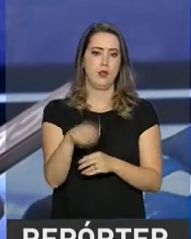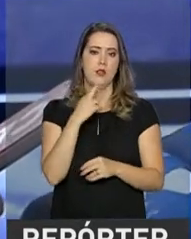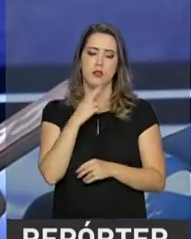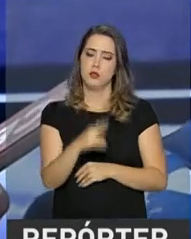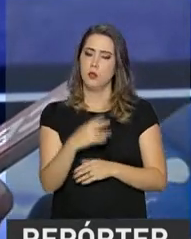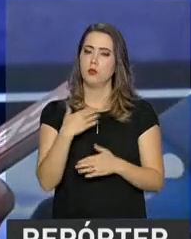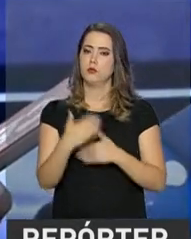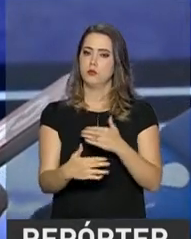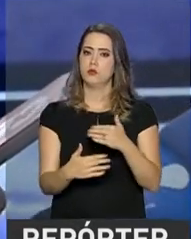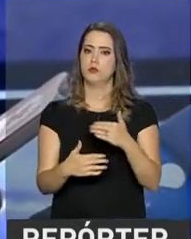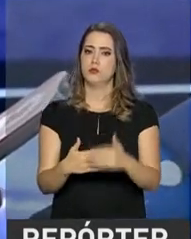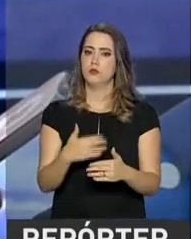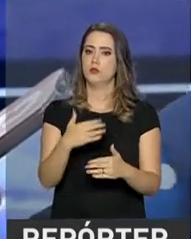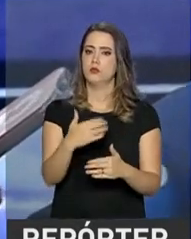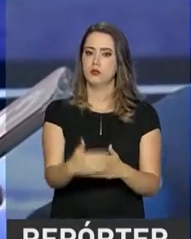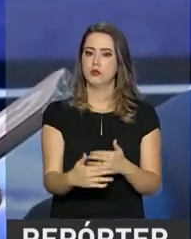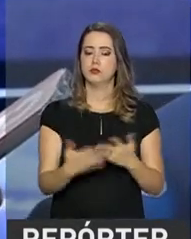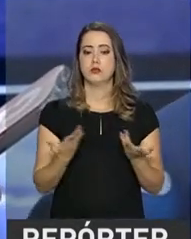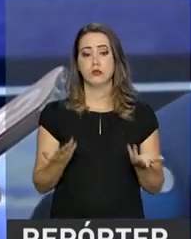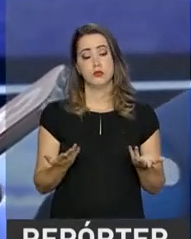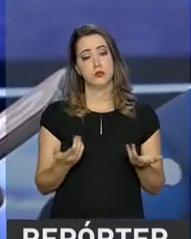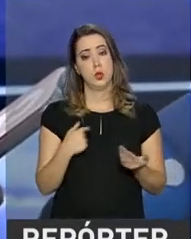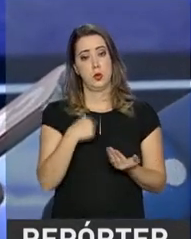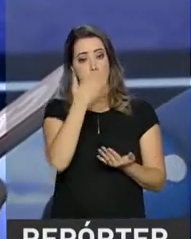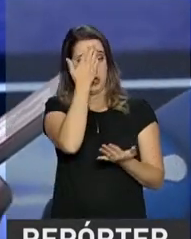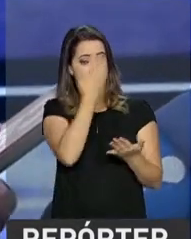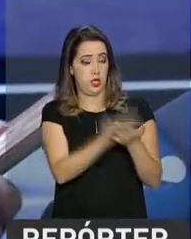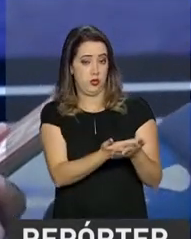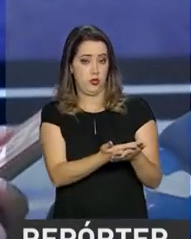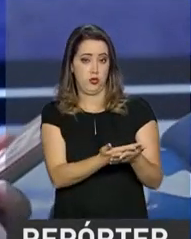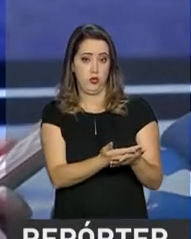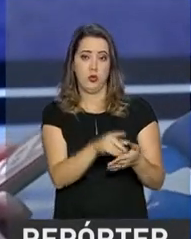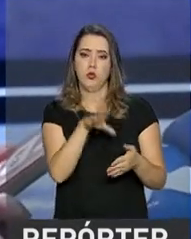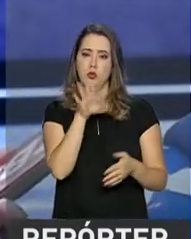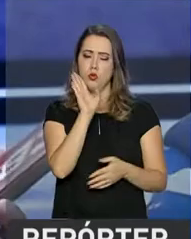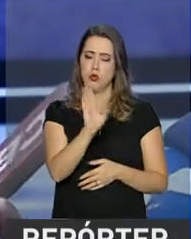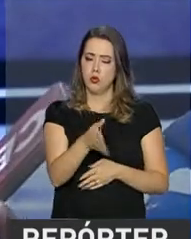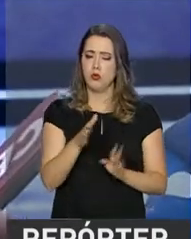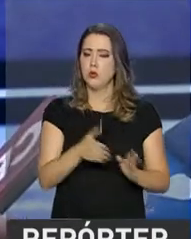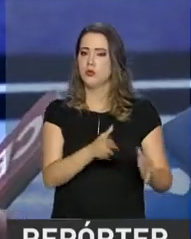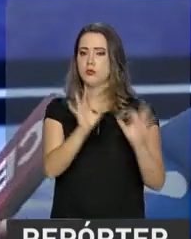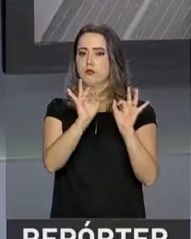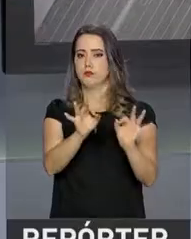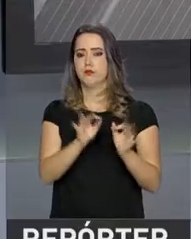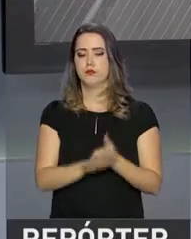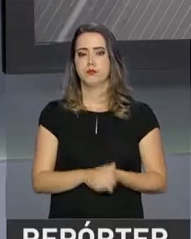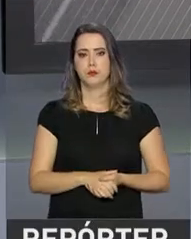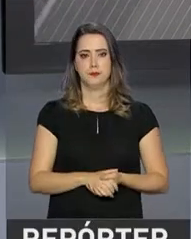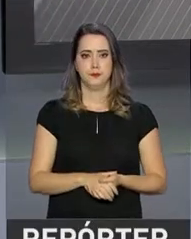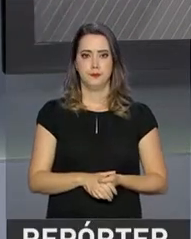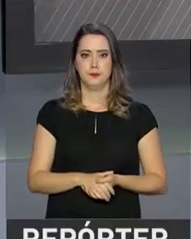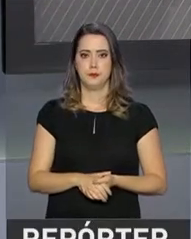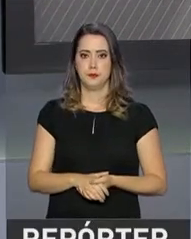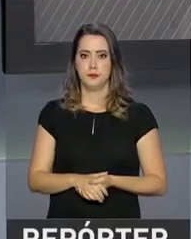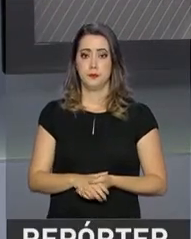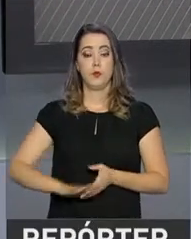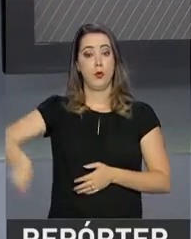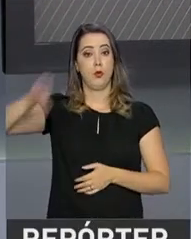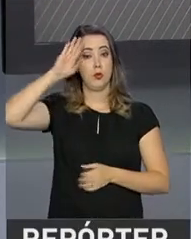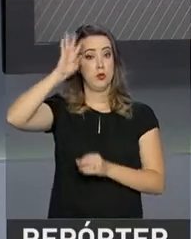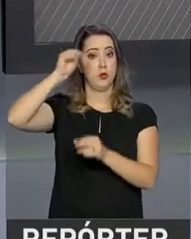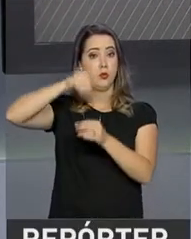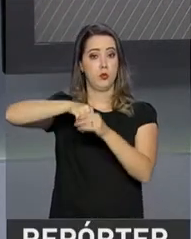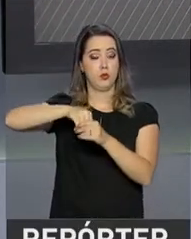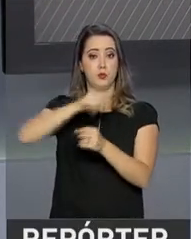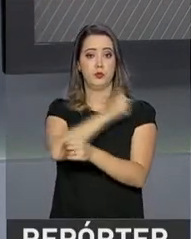vão aparecer como a gente sempre diz então eu acredito que todo bom caminho ea gente vai ter resultados para intervenção no